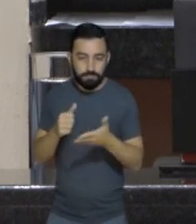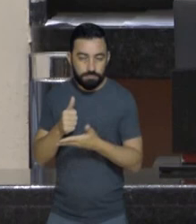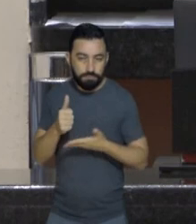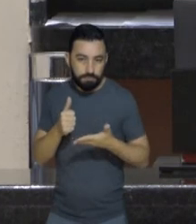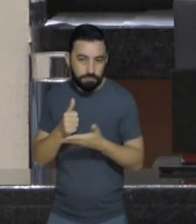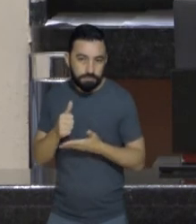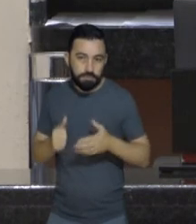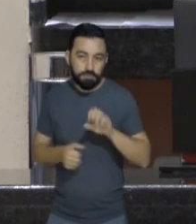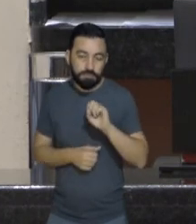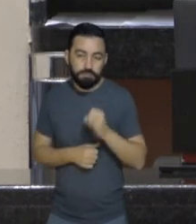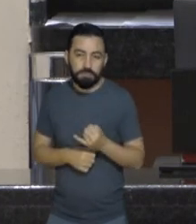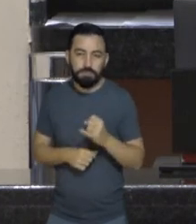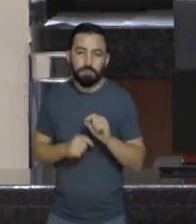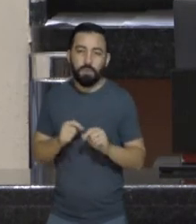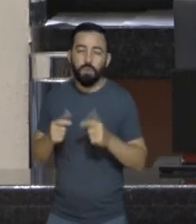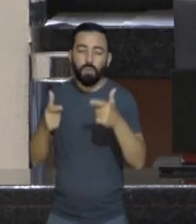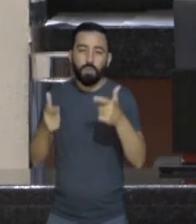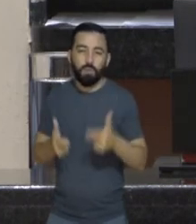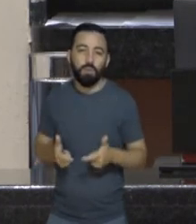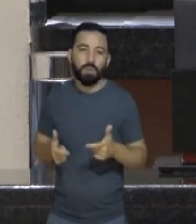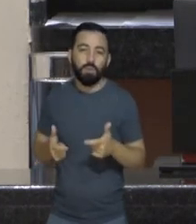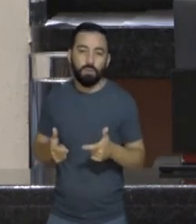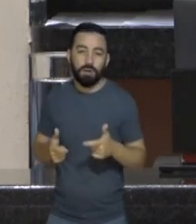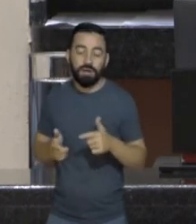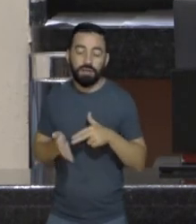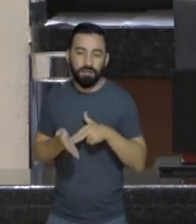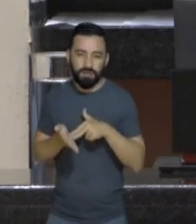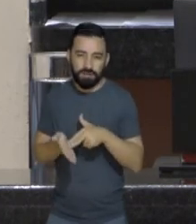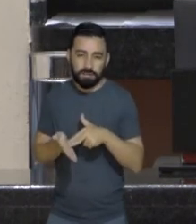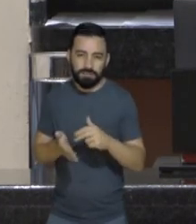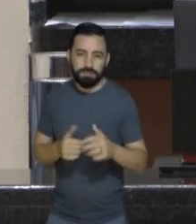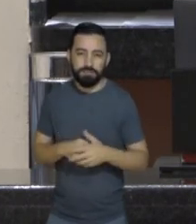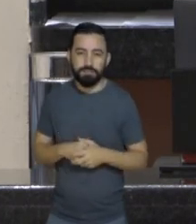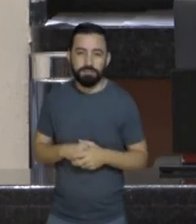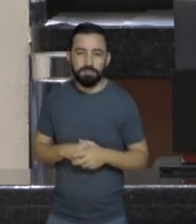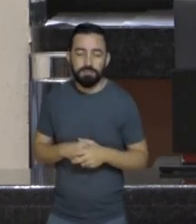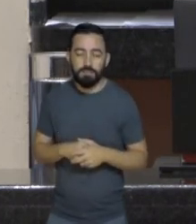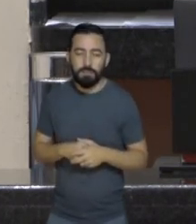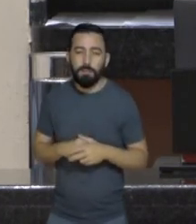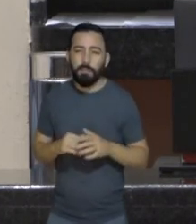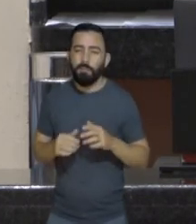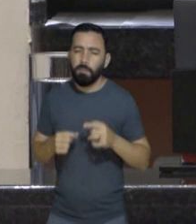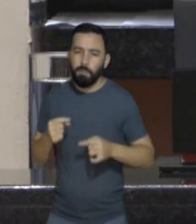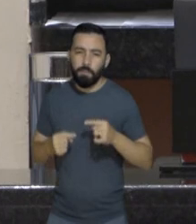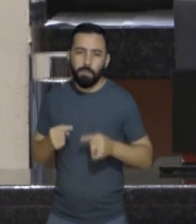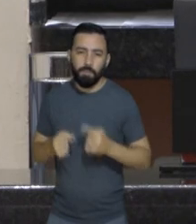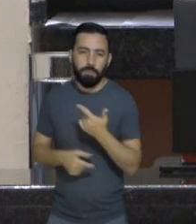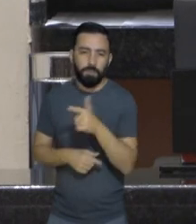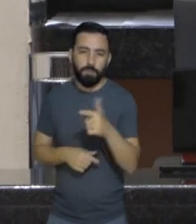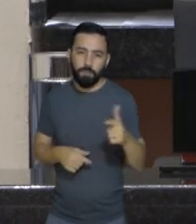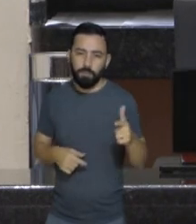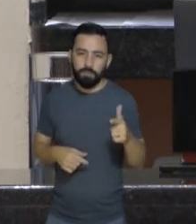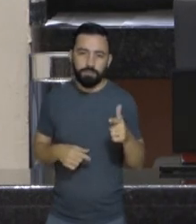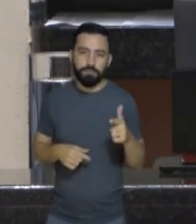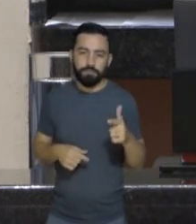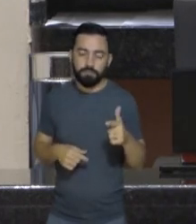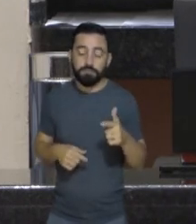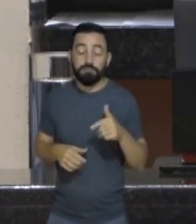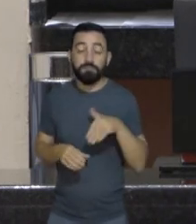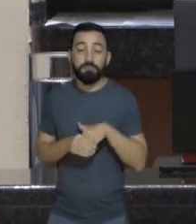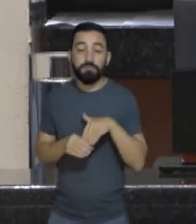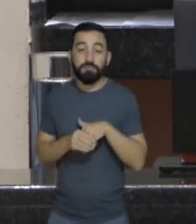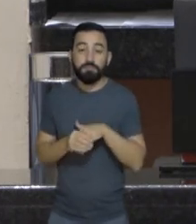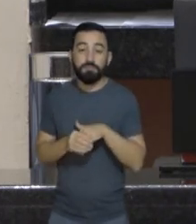José, localizada no município de Navegantes. Em discussão, não havendo quem queira discuti-lo, em